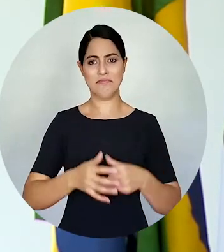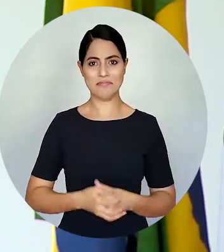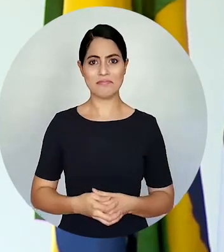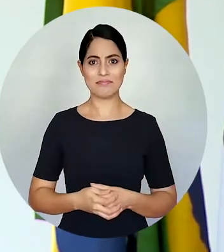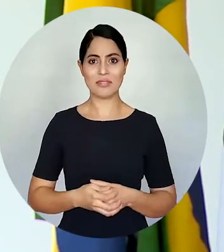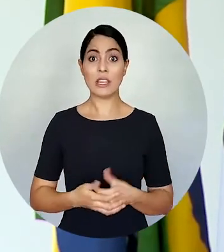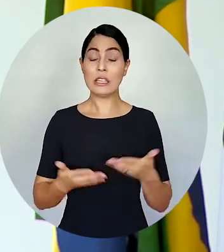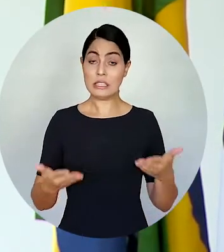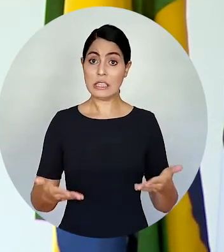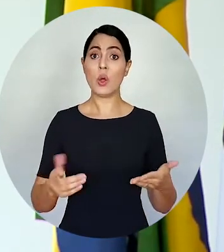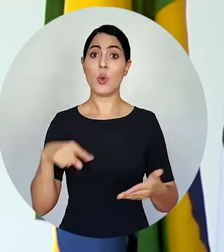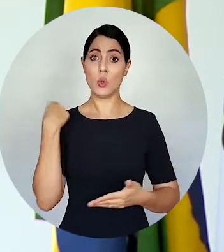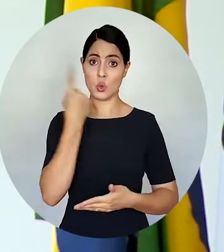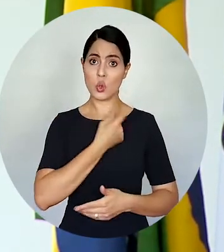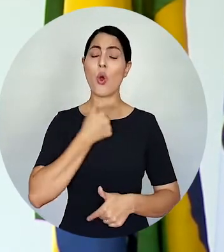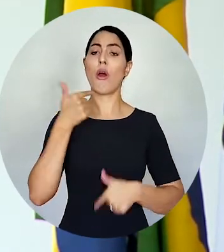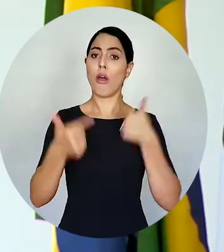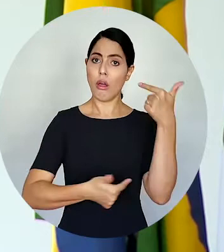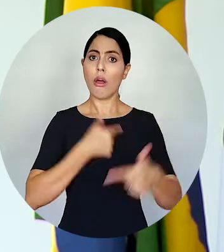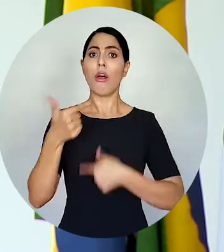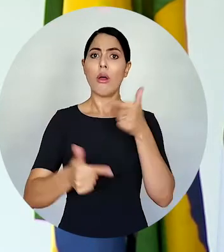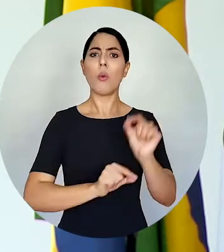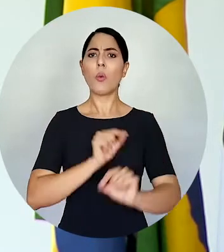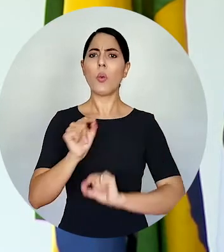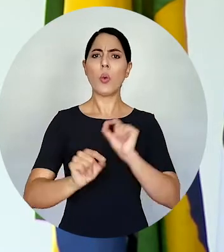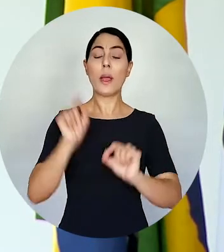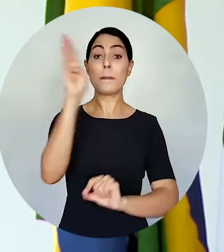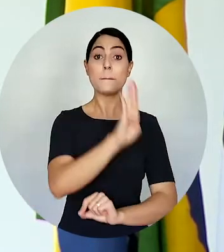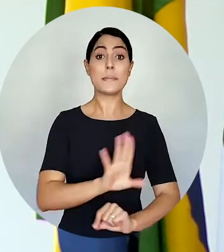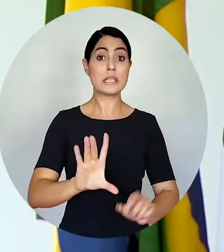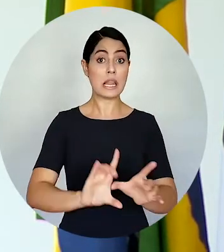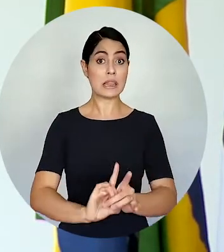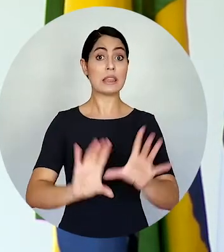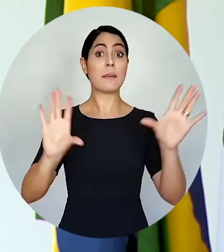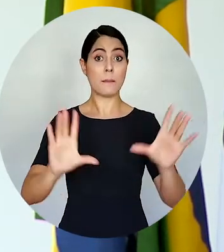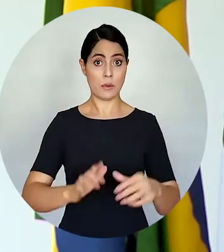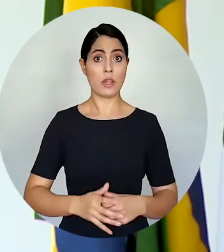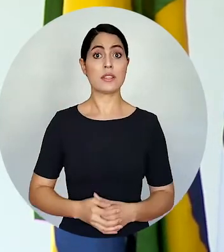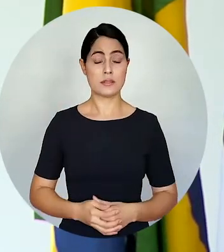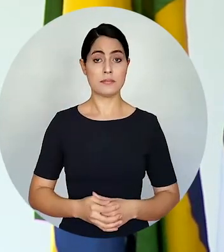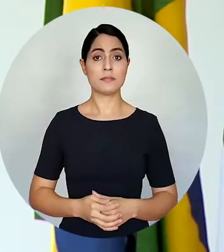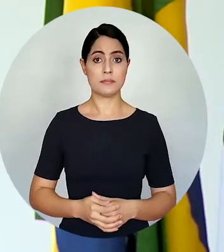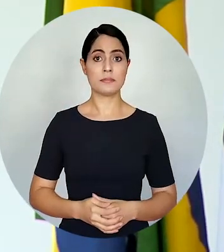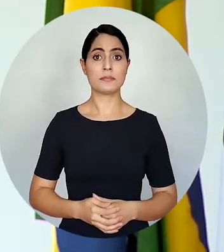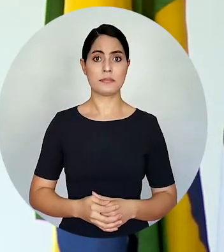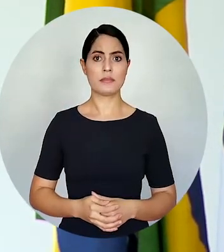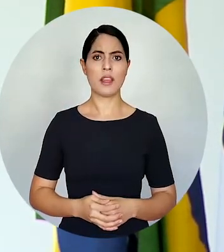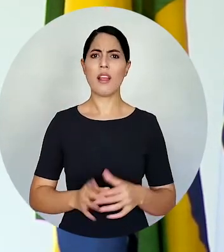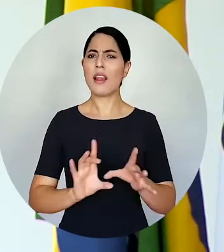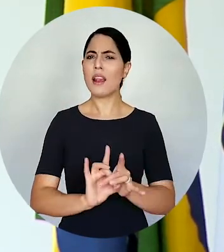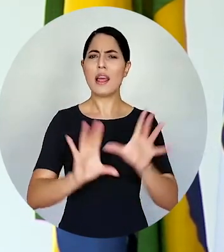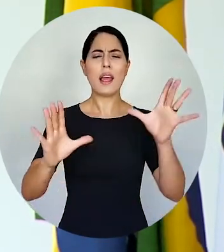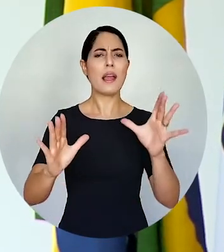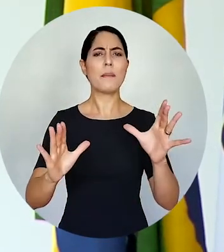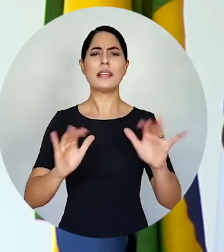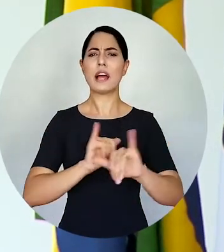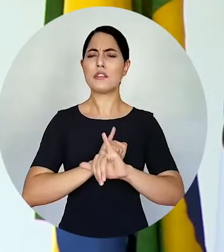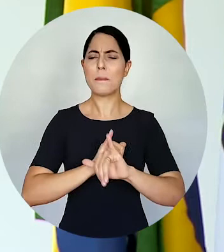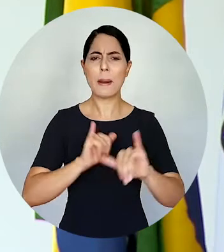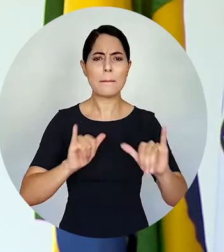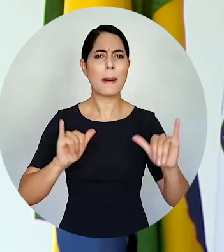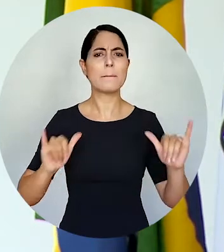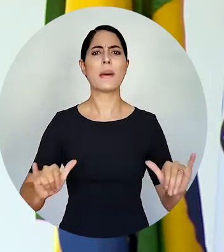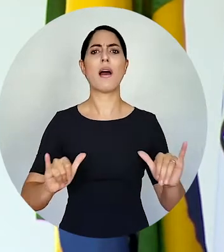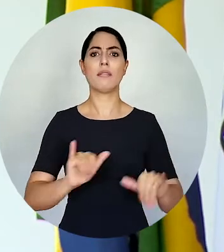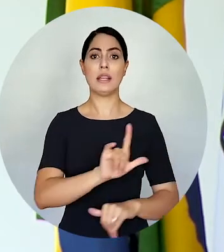pelo aperfeiçoamento do nosso sistema democrático, com ênfase para a defesa da liberdade de imprensa, que também tem